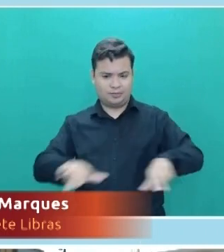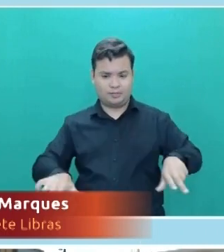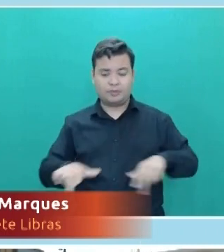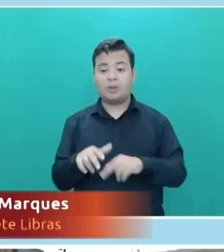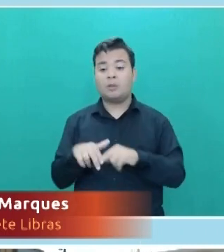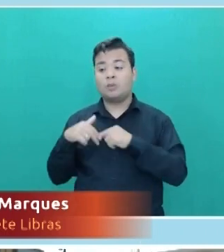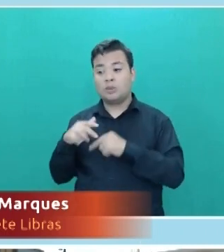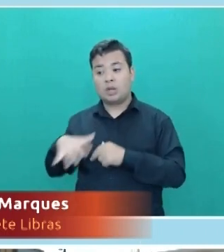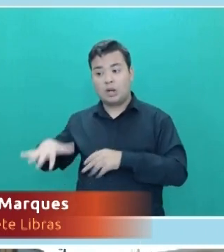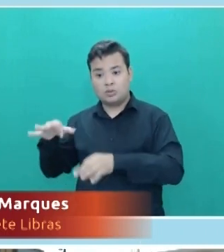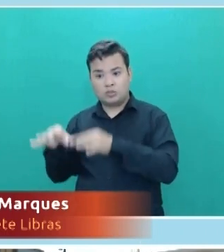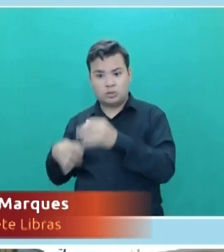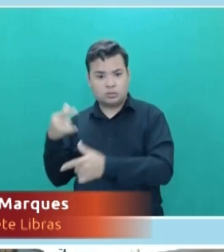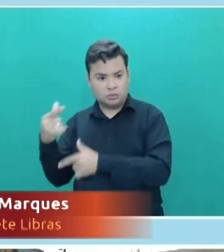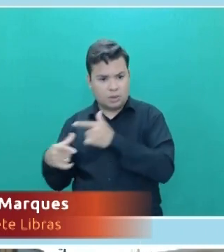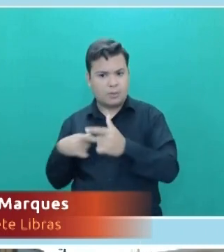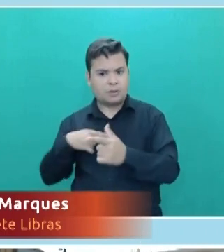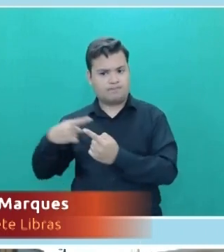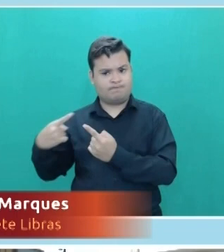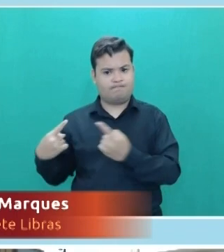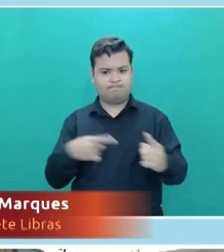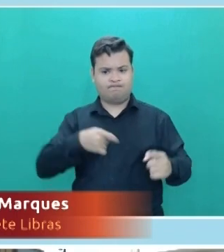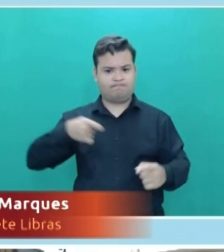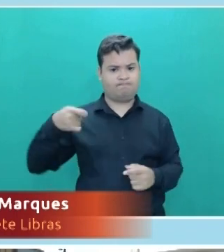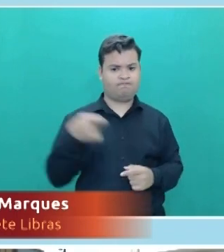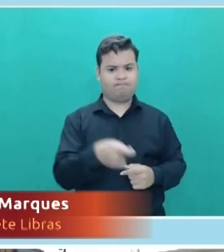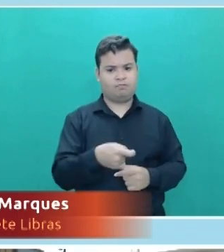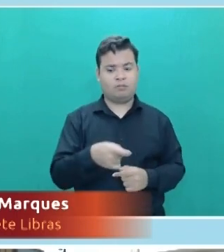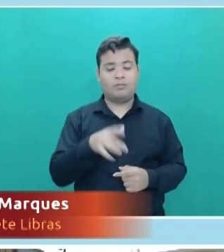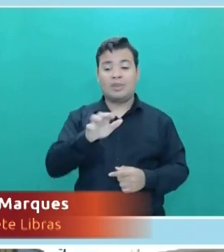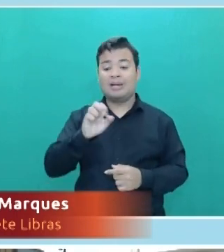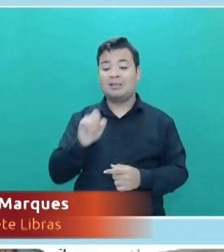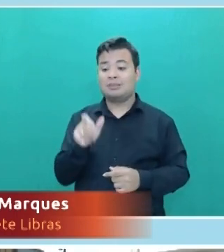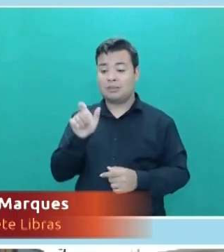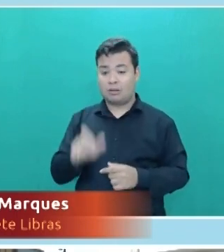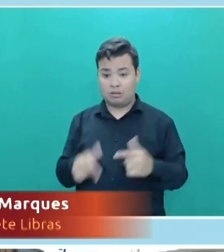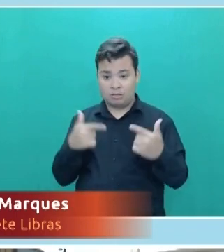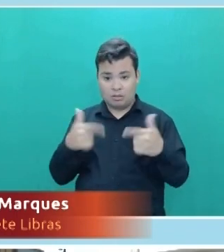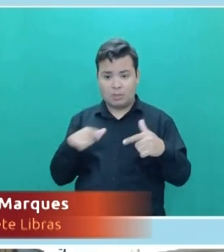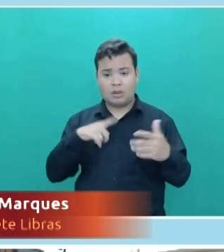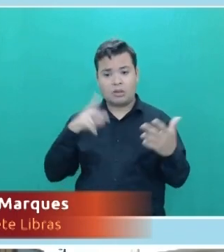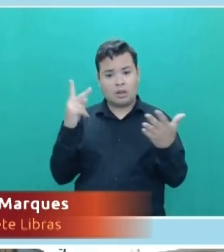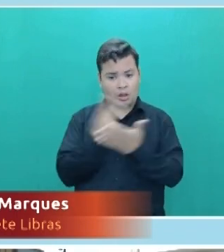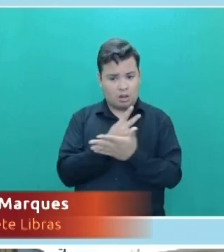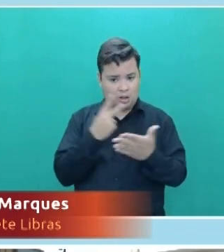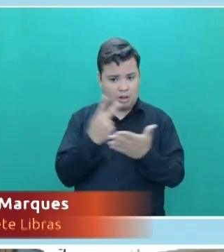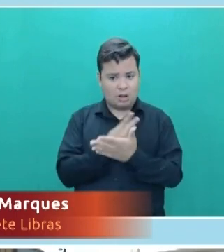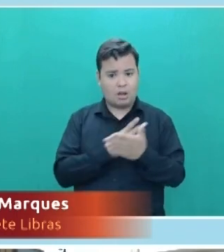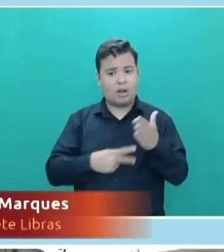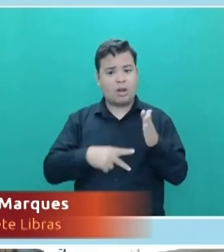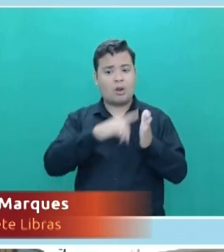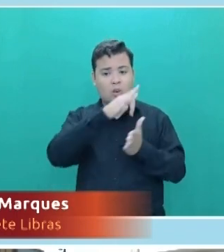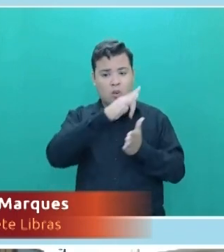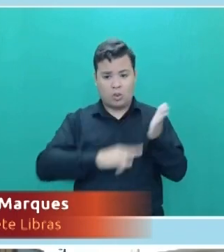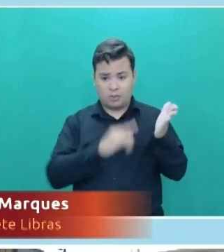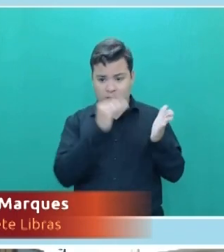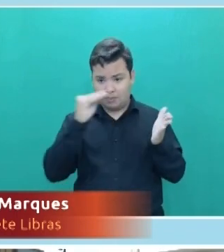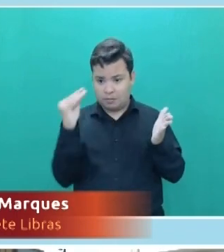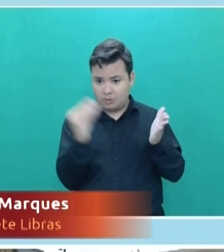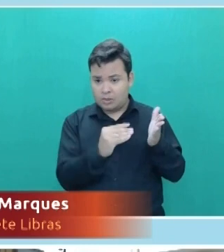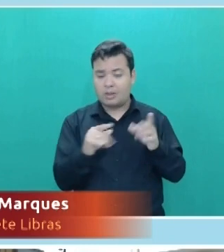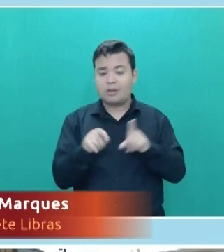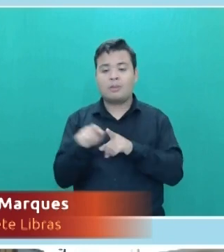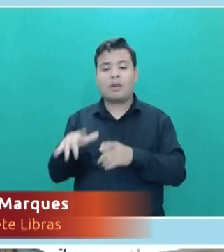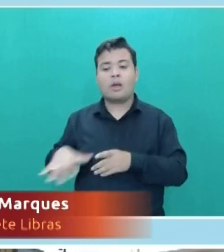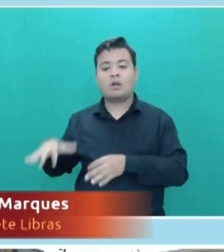tipo de conduta. Mas quando o trabalhador erra ou comete algum erro dentro do seu contrato de trabalho, a Justiça do Trabalho também